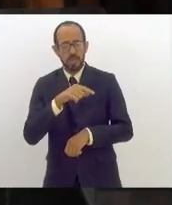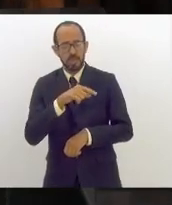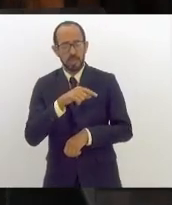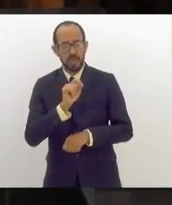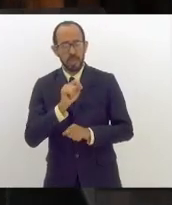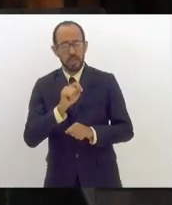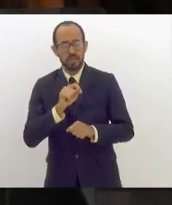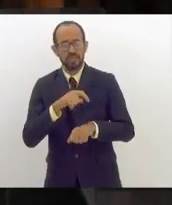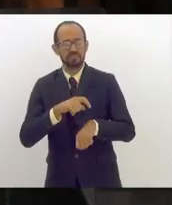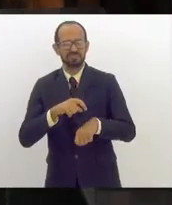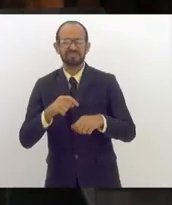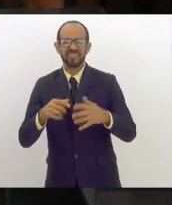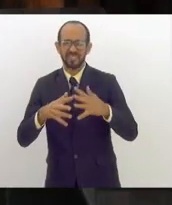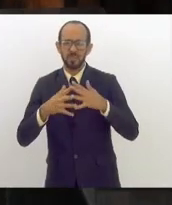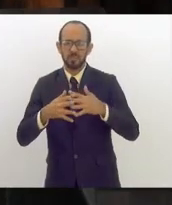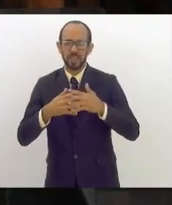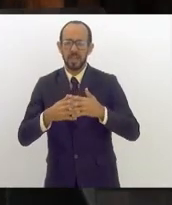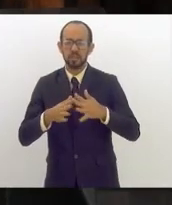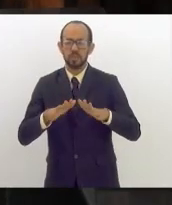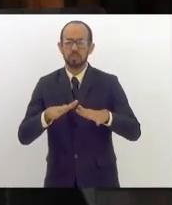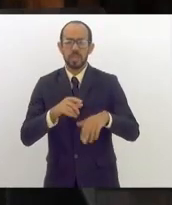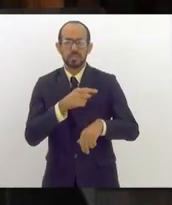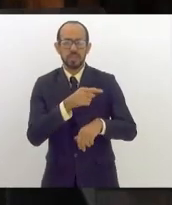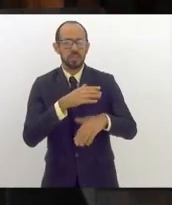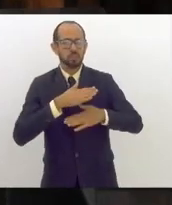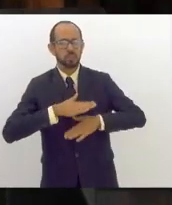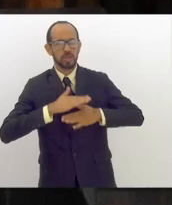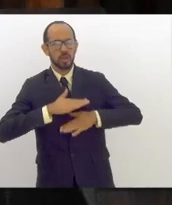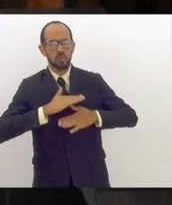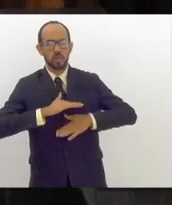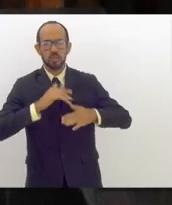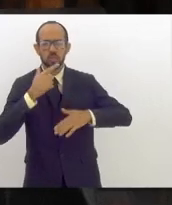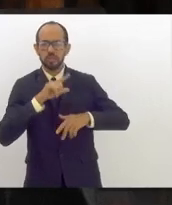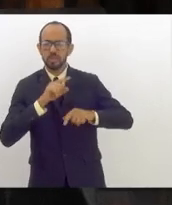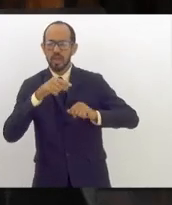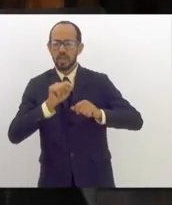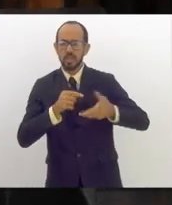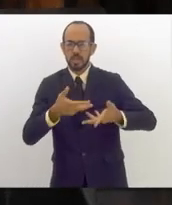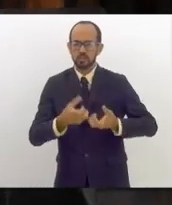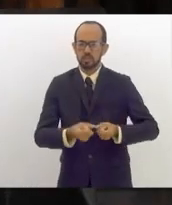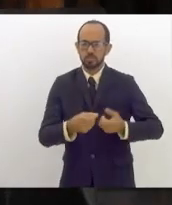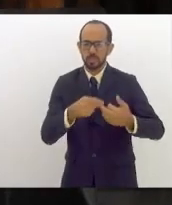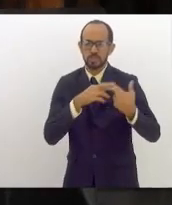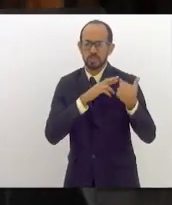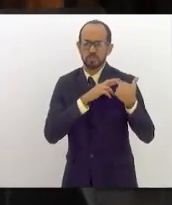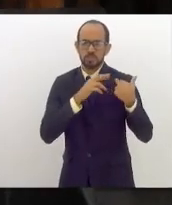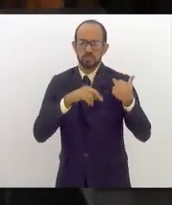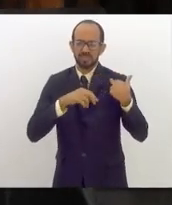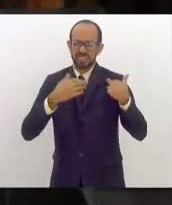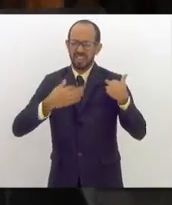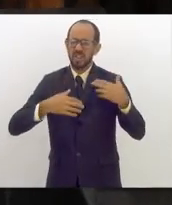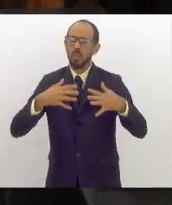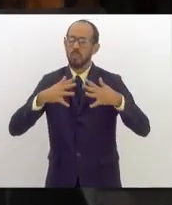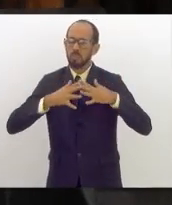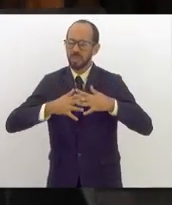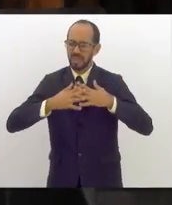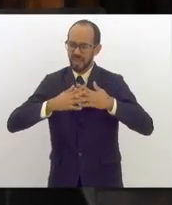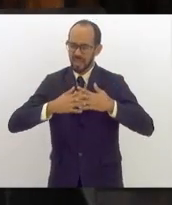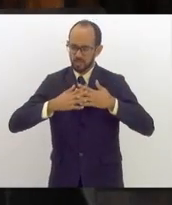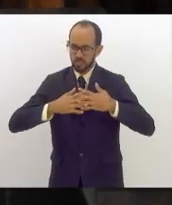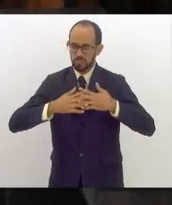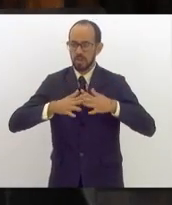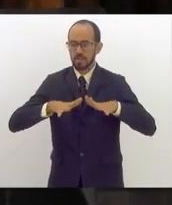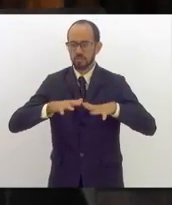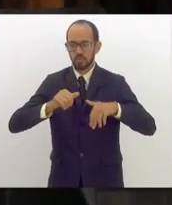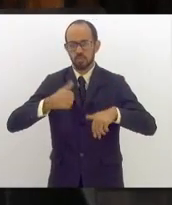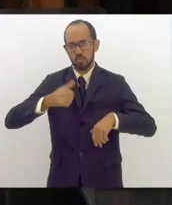é uma qualidade do Paulo Vitor ele tá conseguindo se desencobrir dessa tarefa tão espinhosa com muita qualidade e